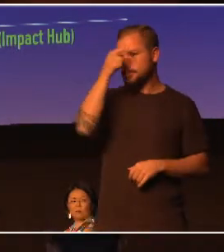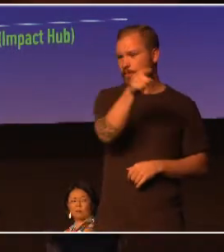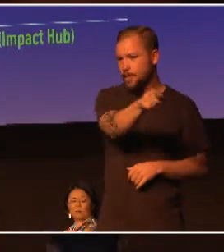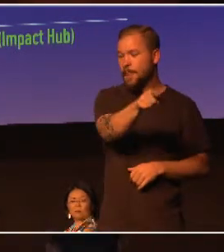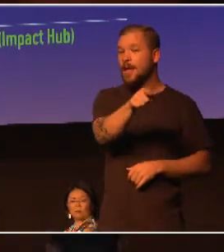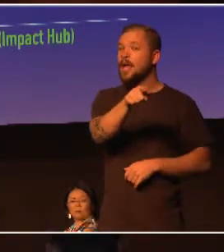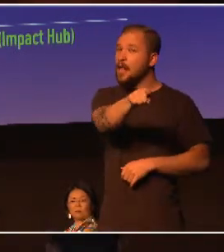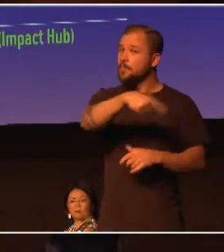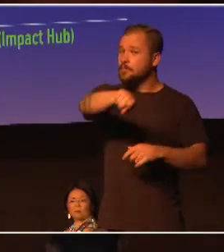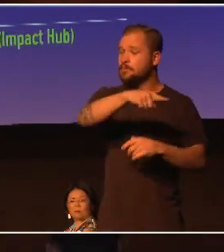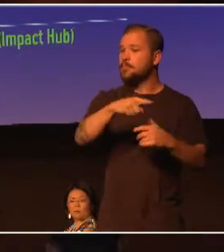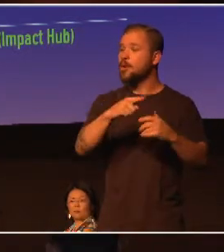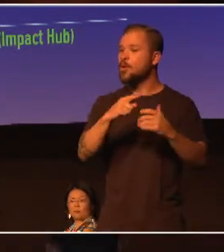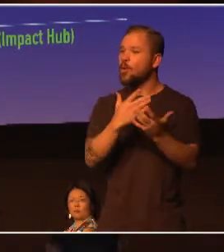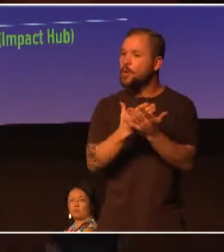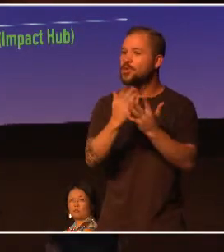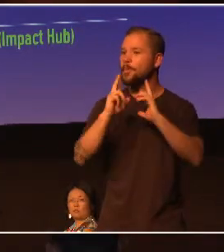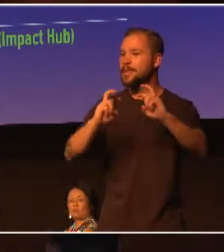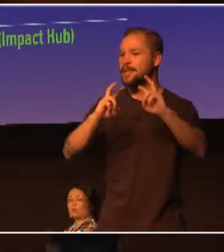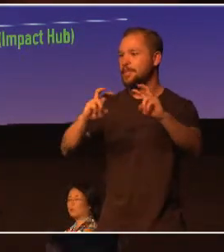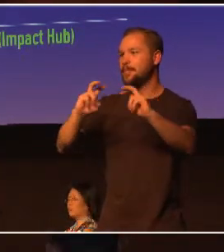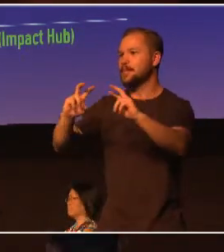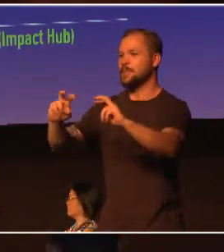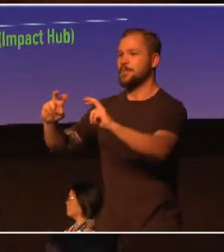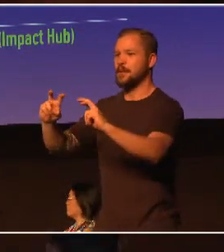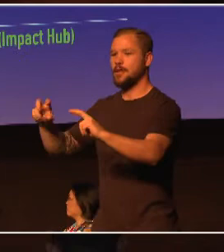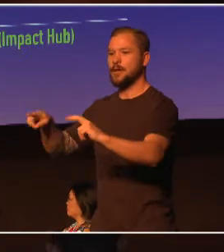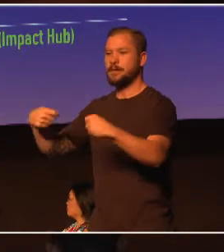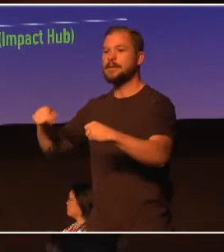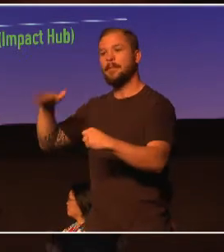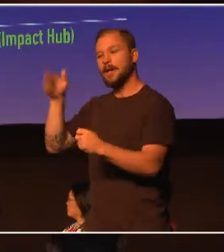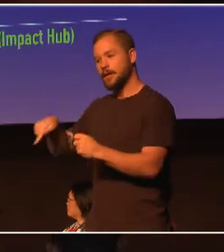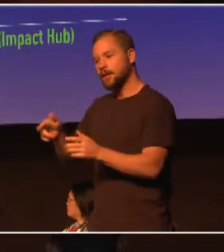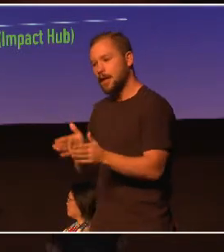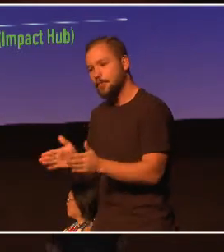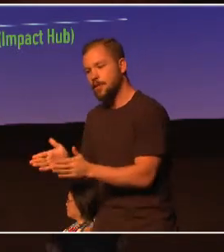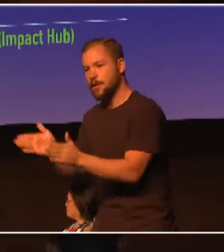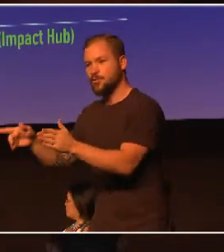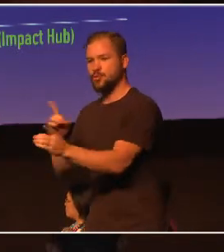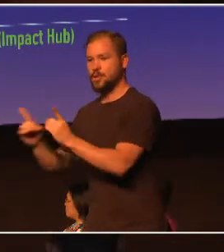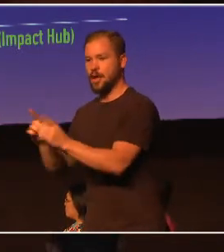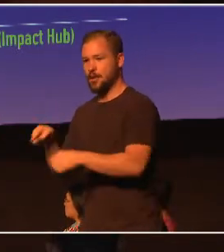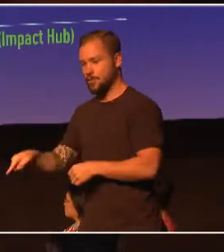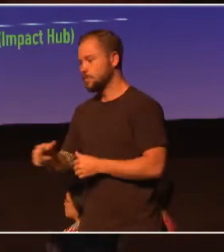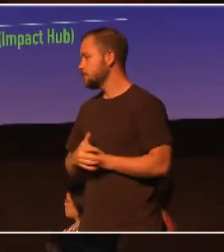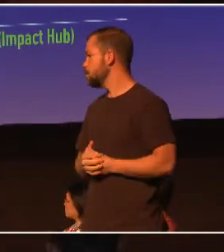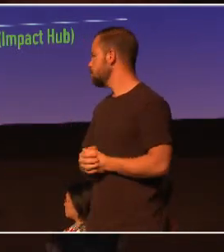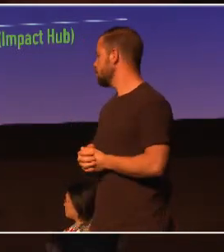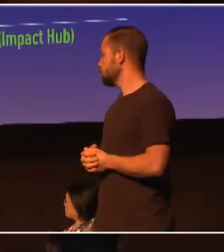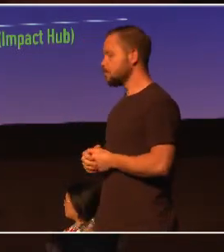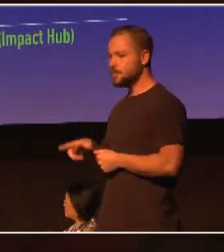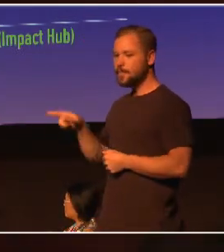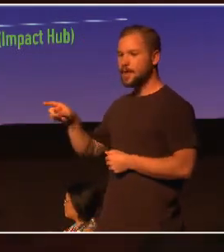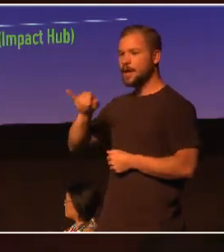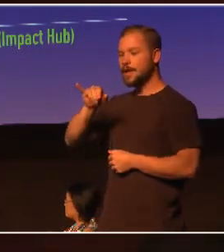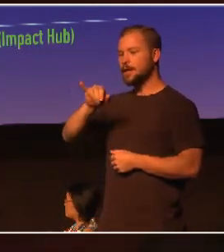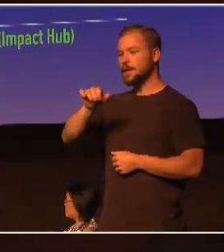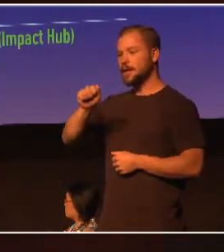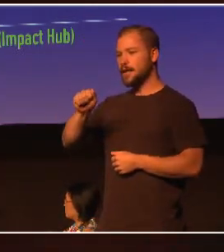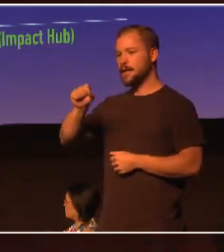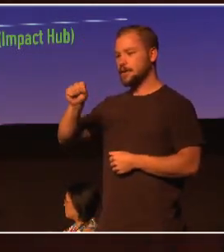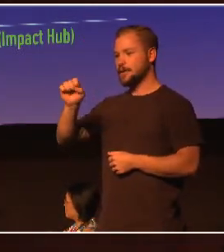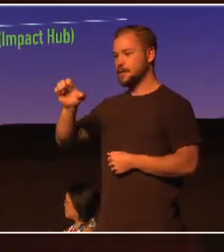percebendo isso, começando a tomar atitudes nessa direção, né? Isso com certeza me lembra muito até da IESEC, que todo mundo aqui, pelo visto, muita